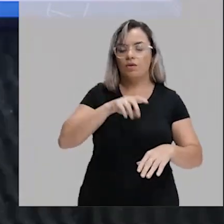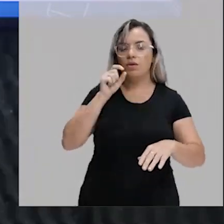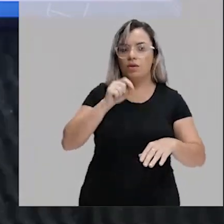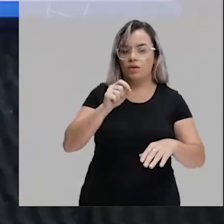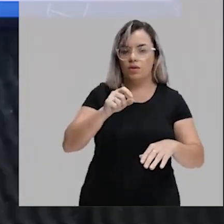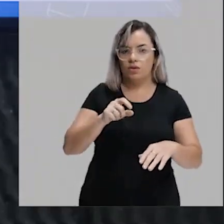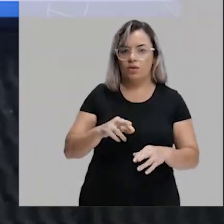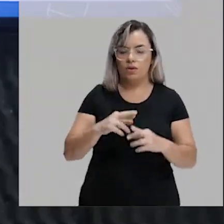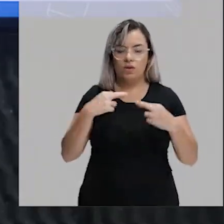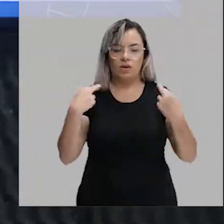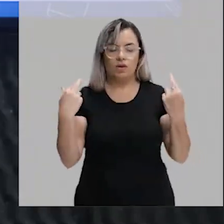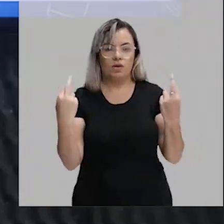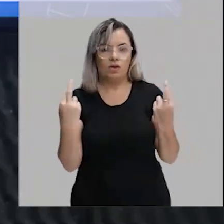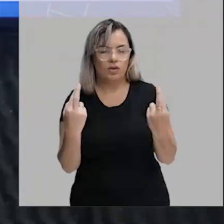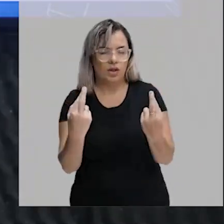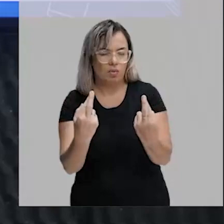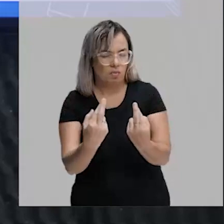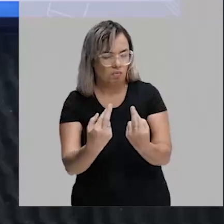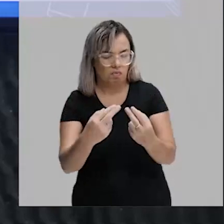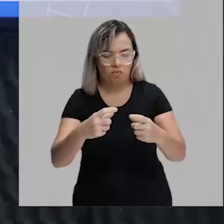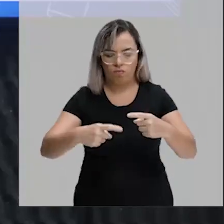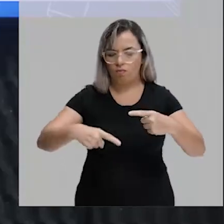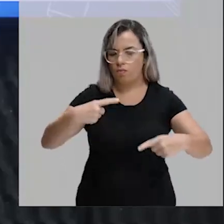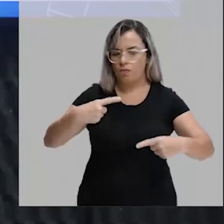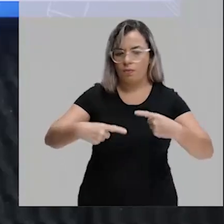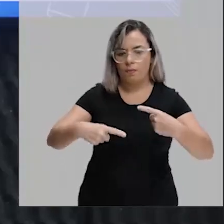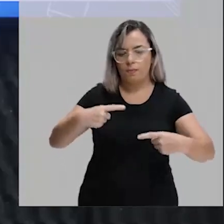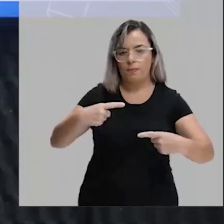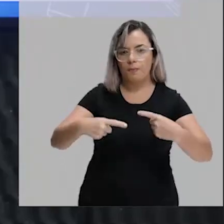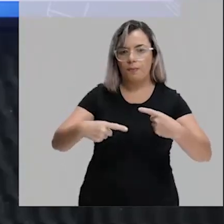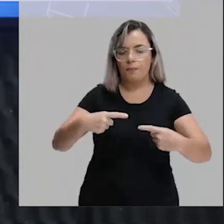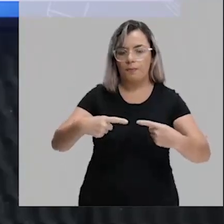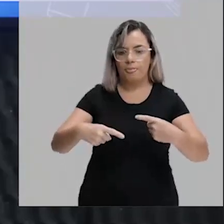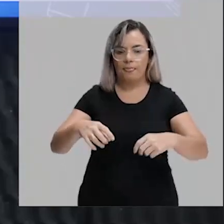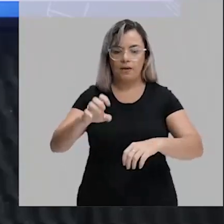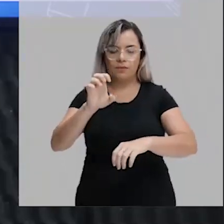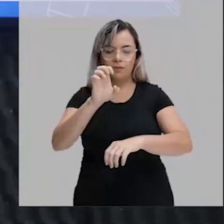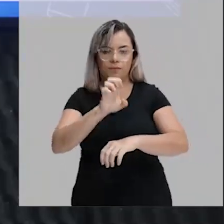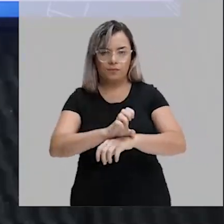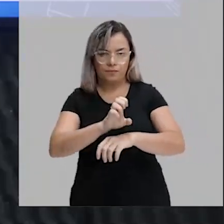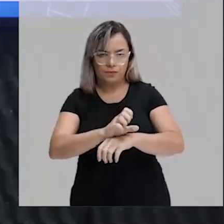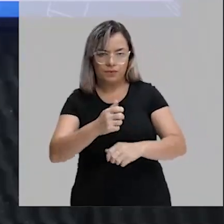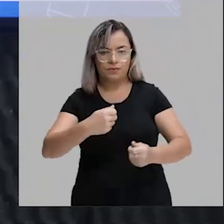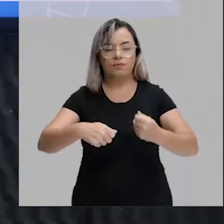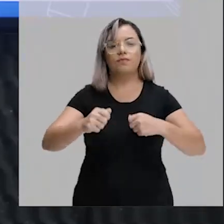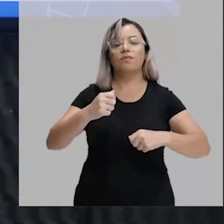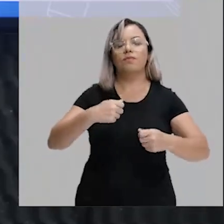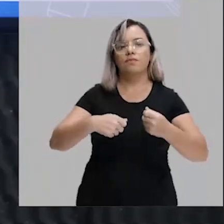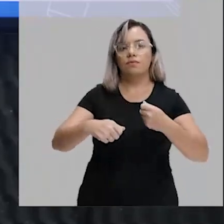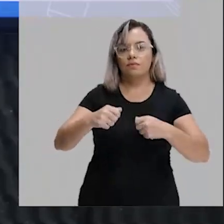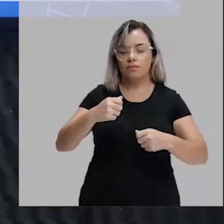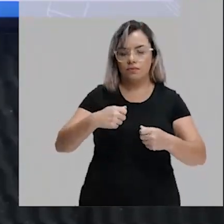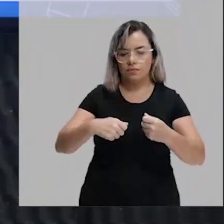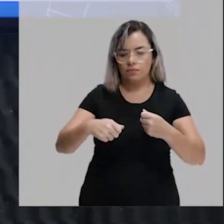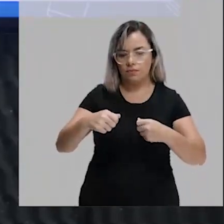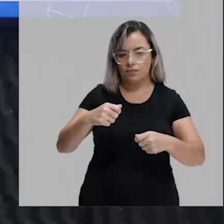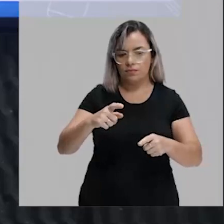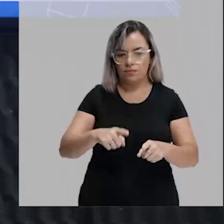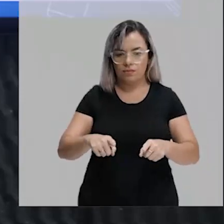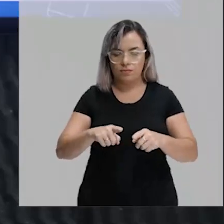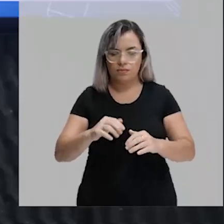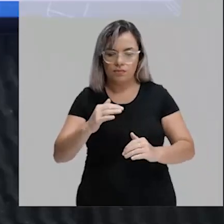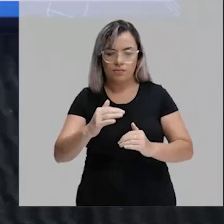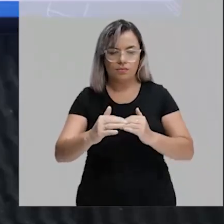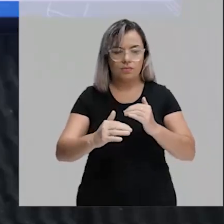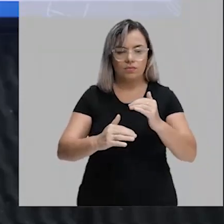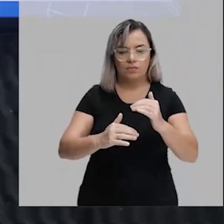Portugal reunia condições políticas, como a formação do Estado, condições econômicas, o desenvolvimento